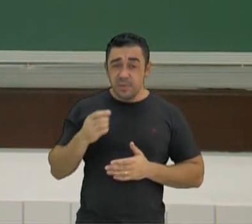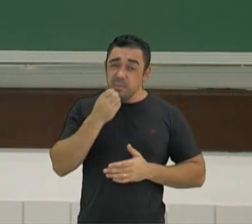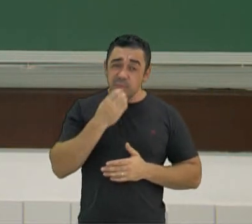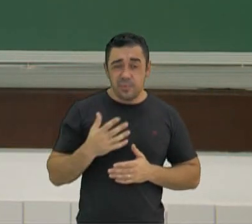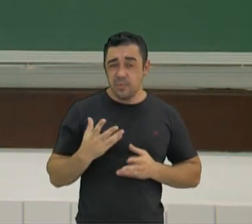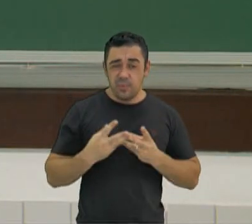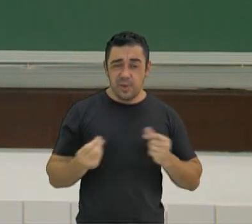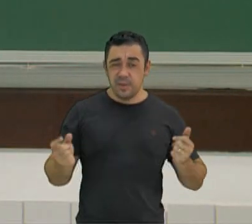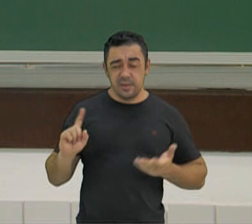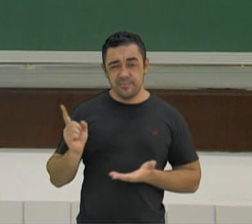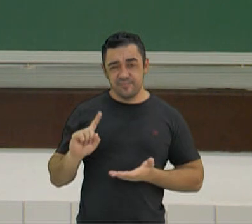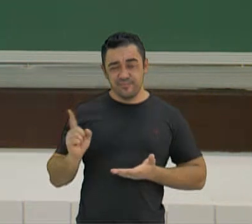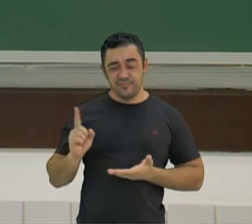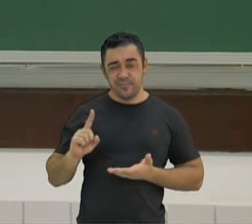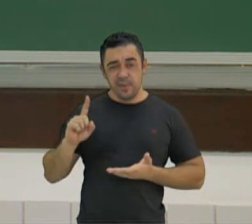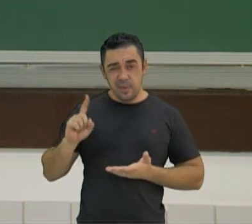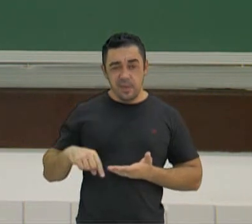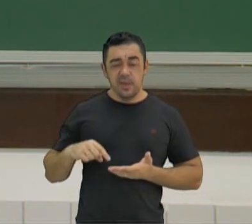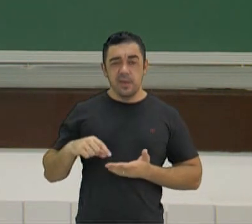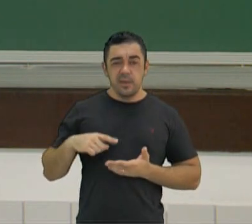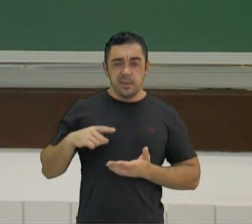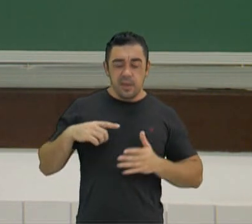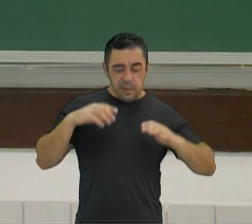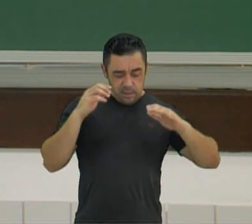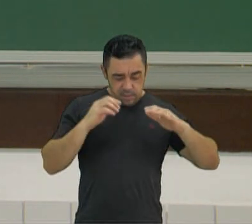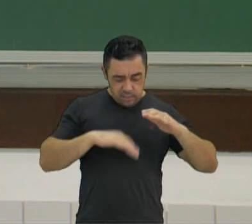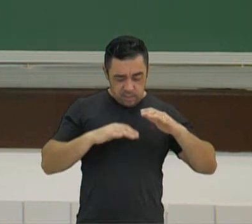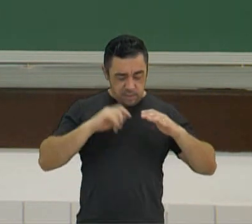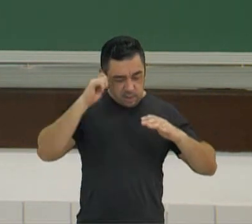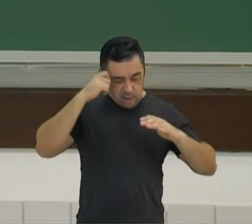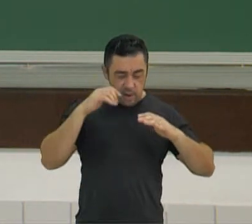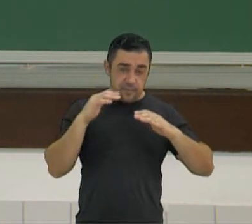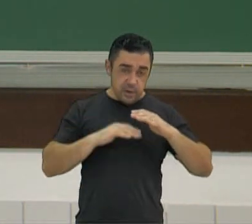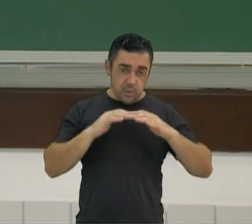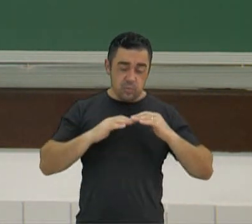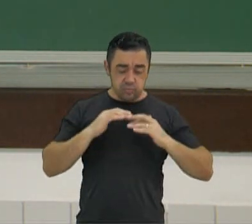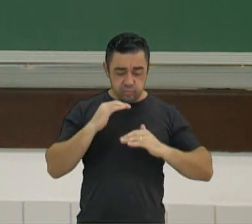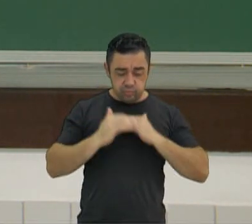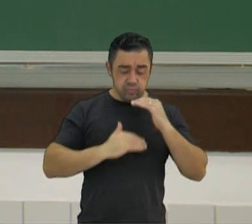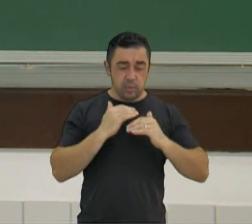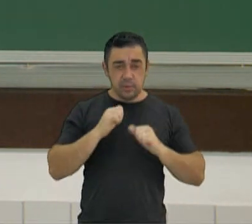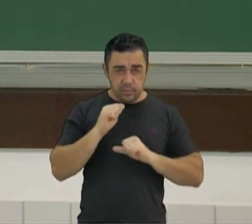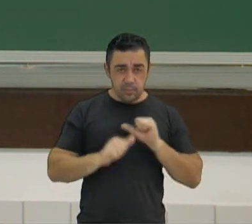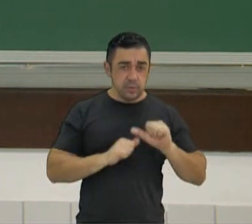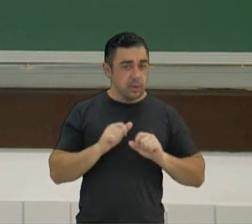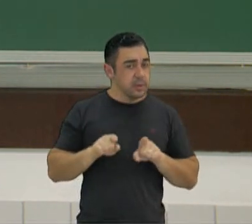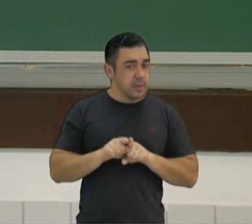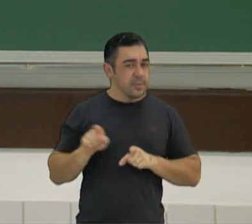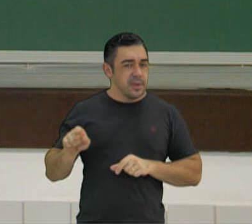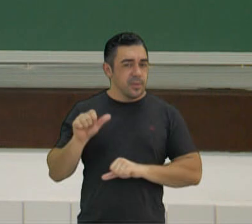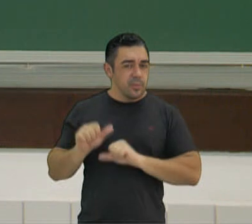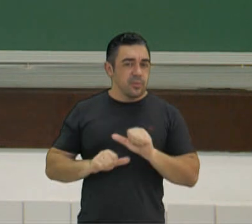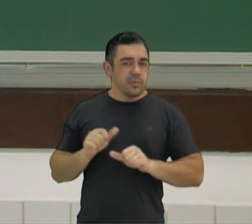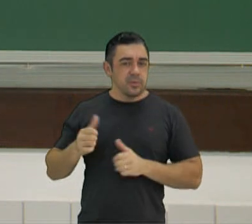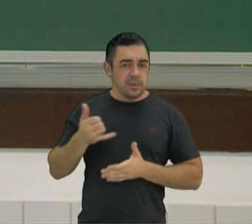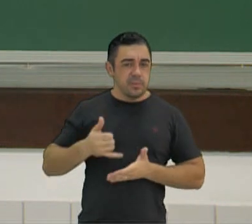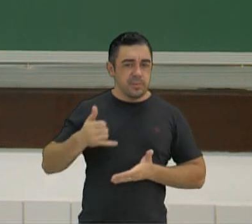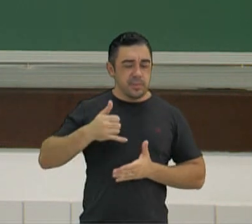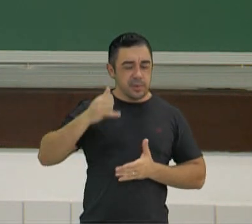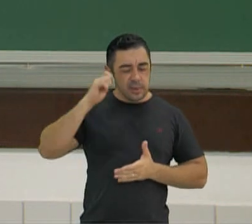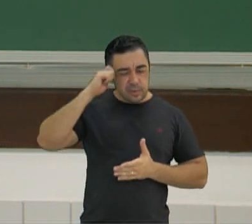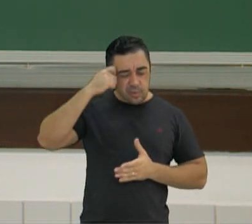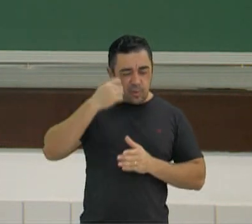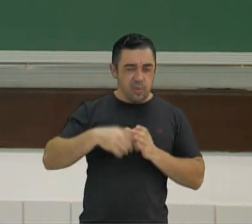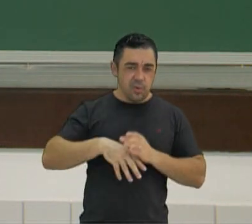qualidade. O carvão ele vai sendo depositado, vai se transformando e também, como o petróleo, requer de muito